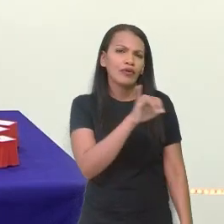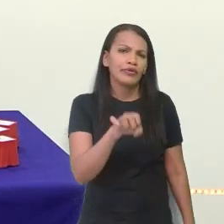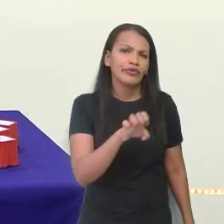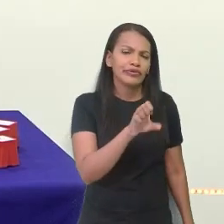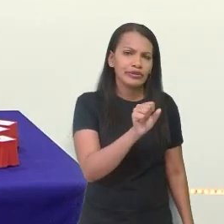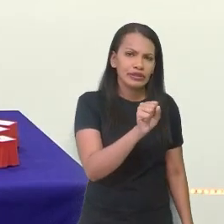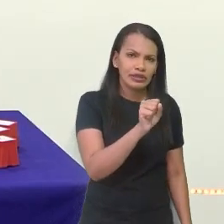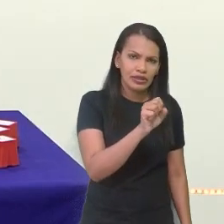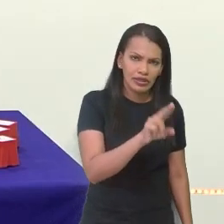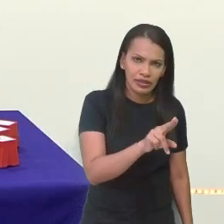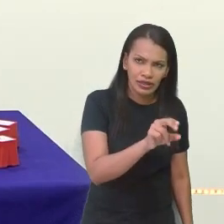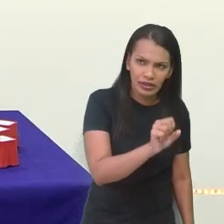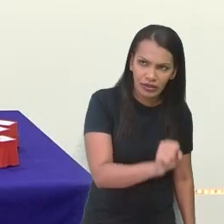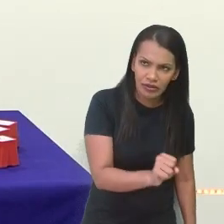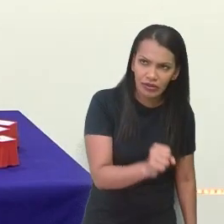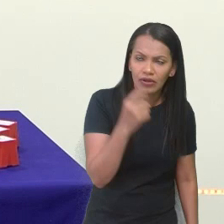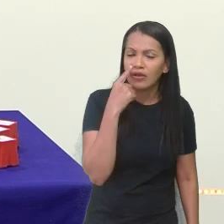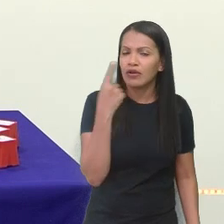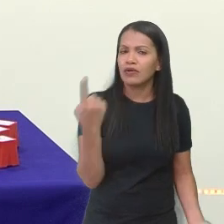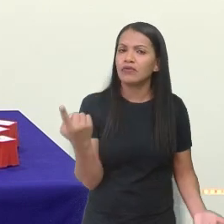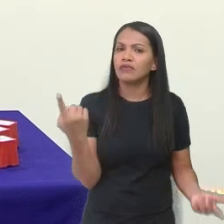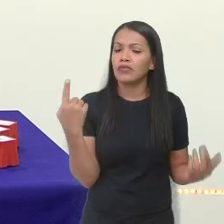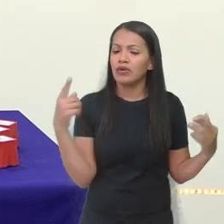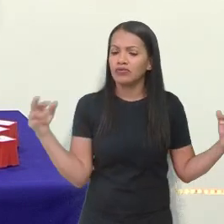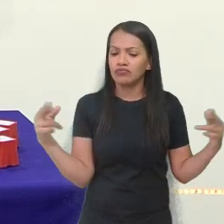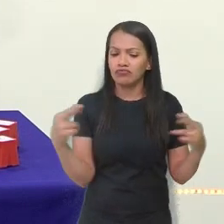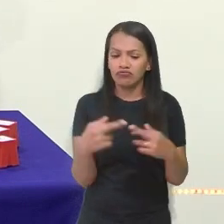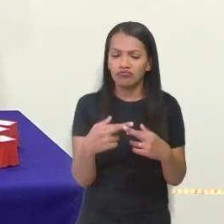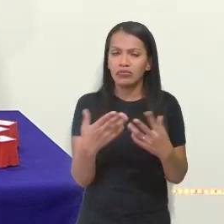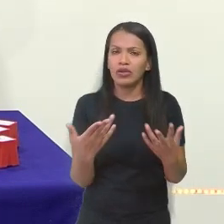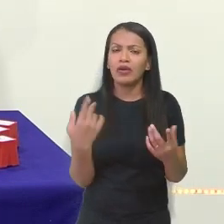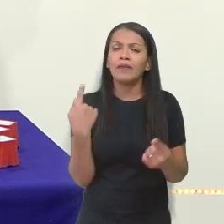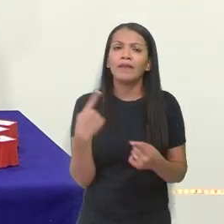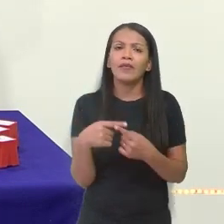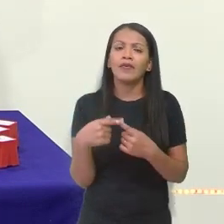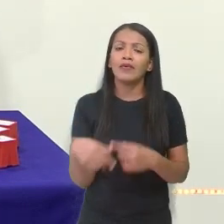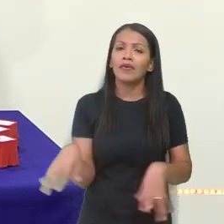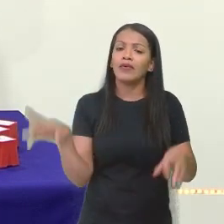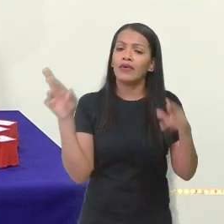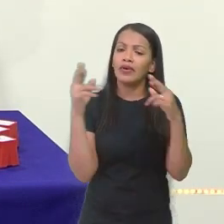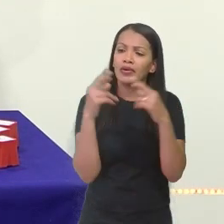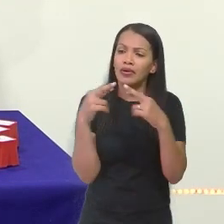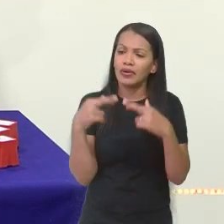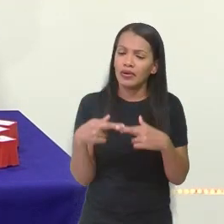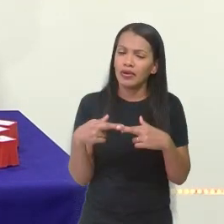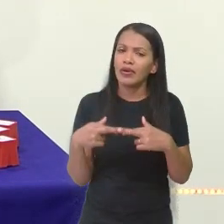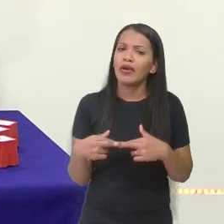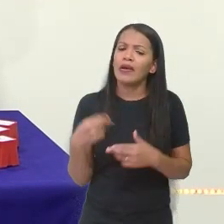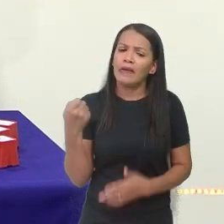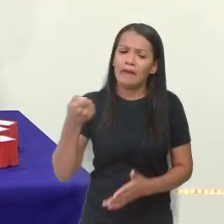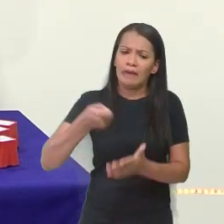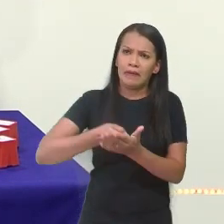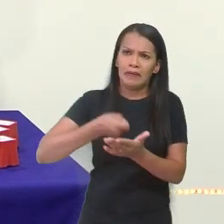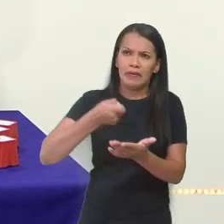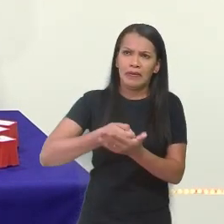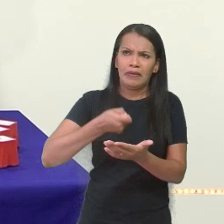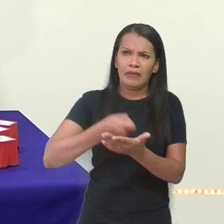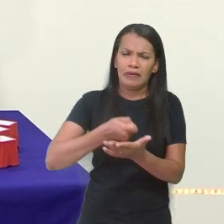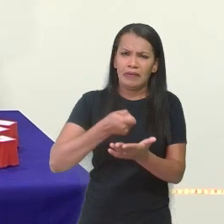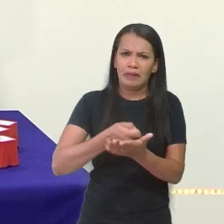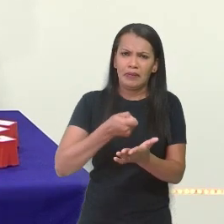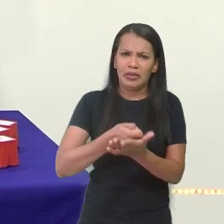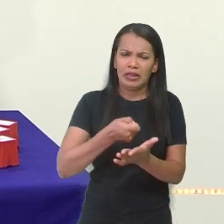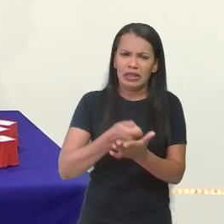não é igual. Isso mesmo. Sabe por quê? As rimas não é necessariamente, não